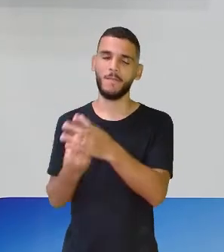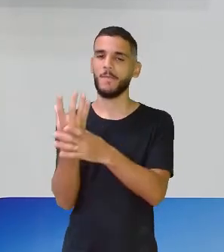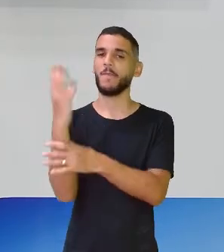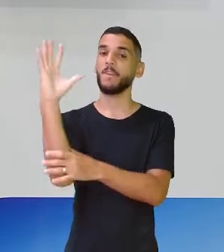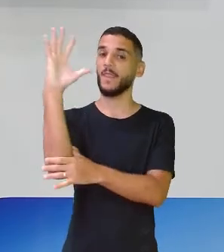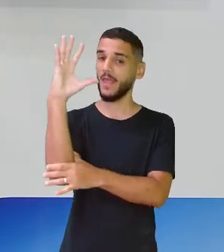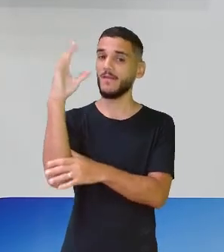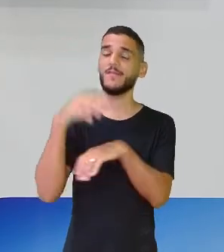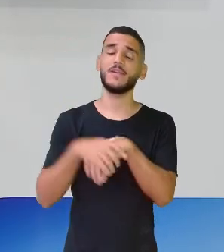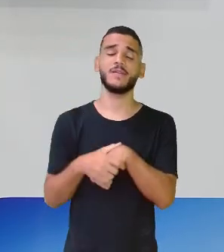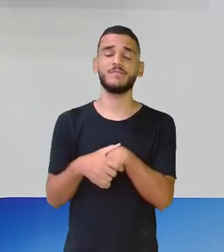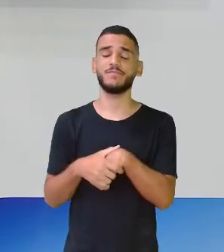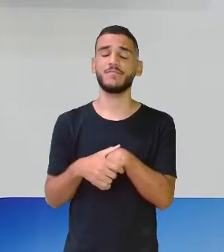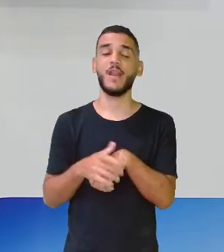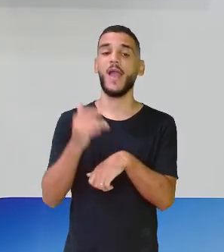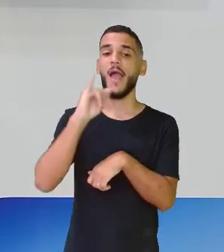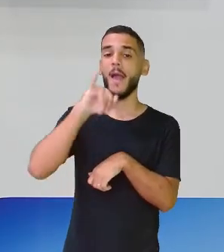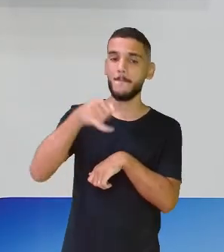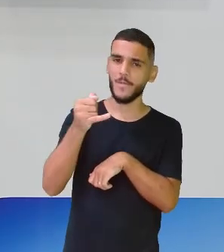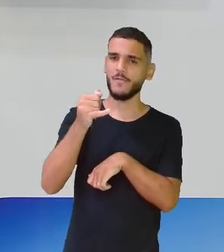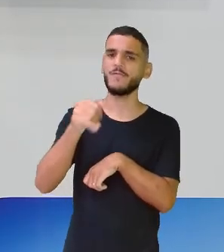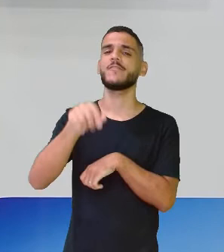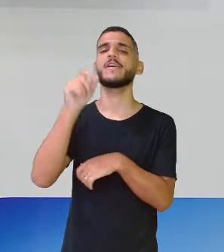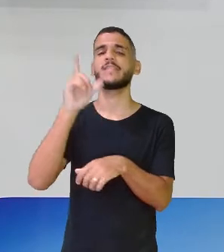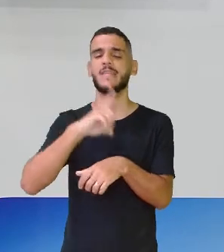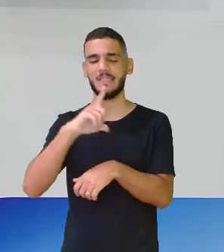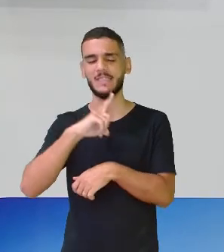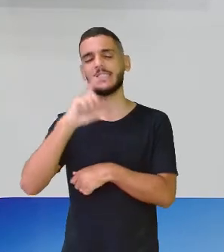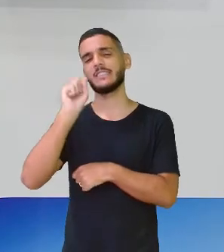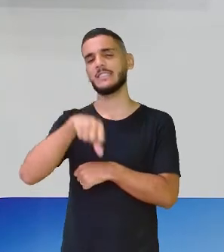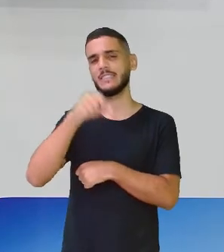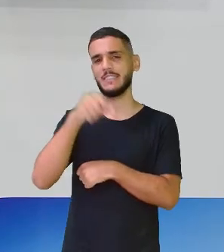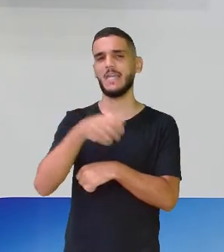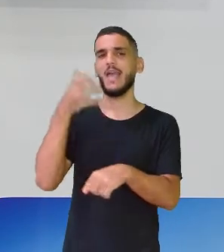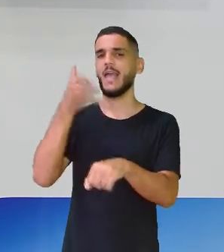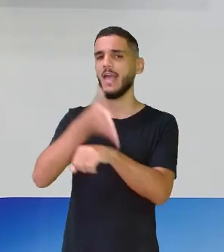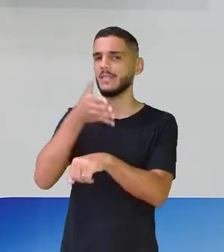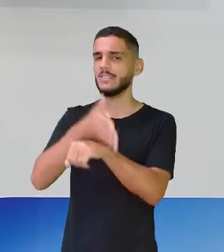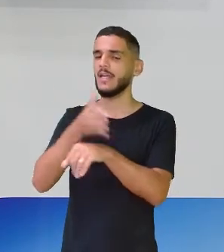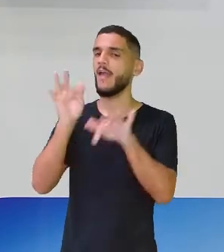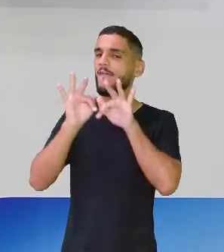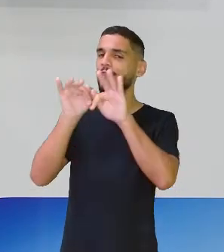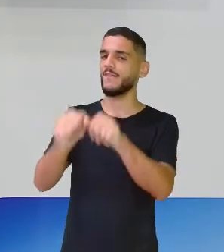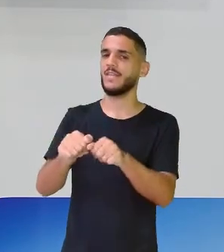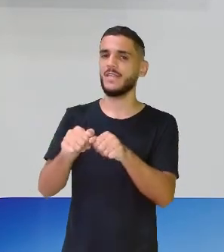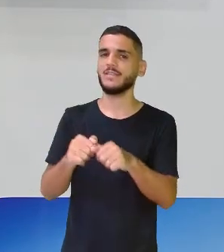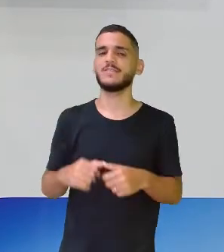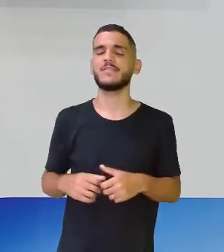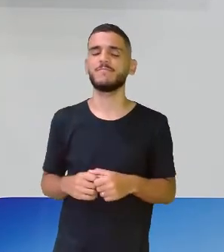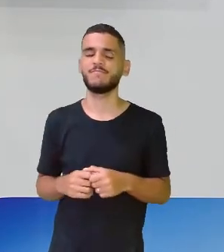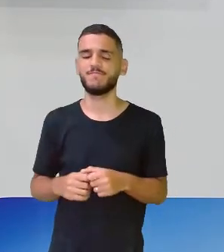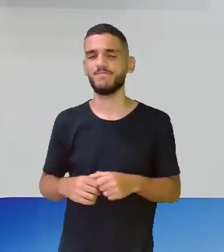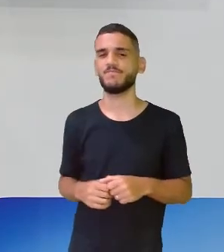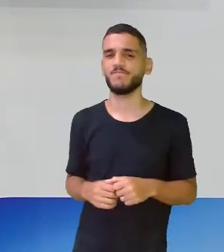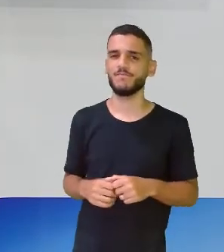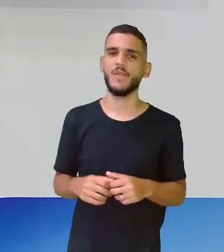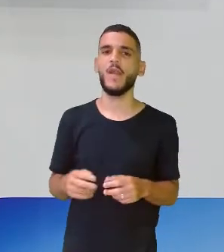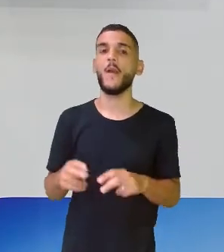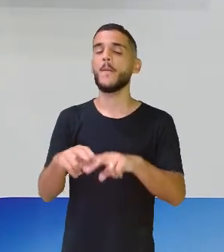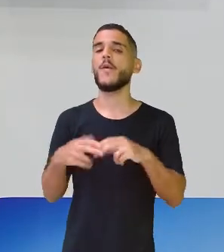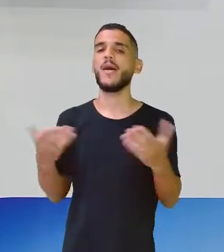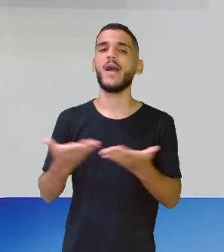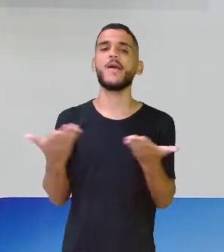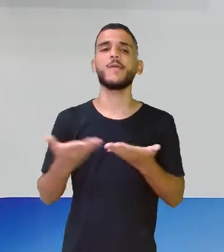Ana, aproveita aí que este livro está na árvore, acessa e termina o final, vê aí como é que fica. Porque